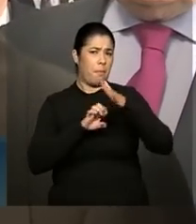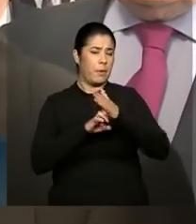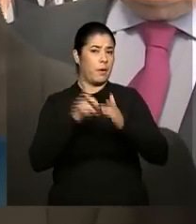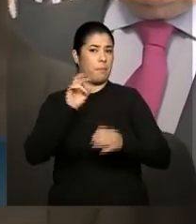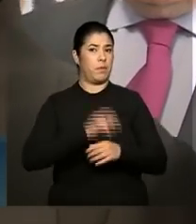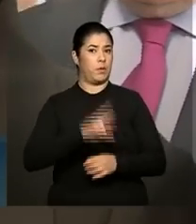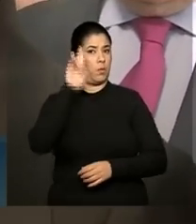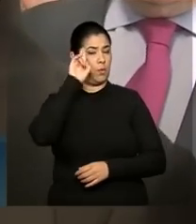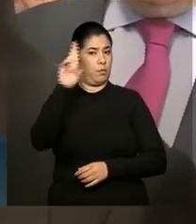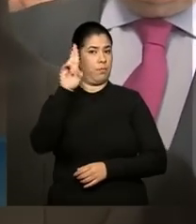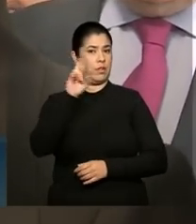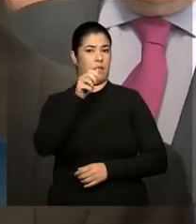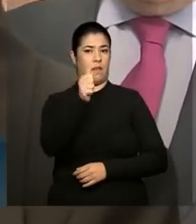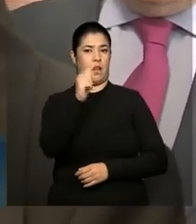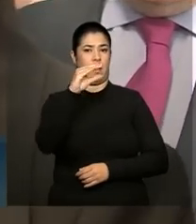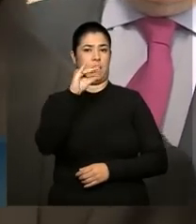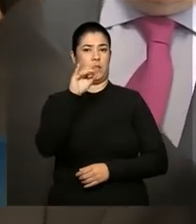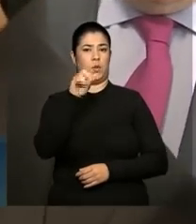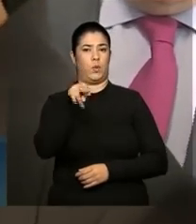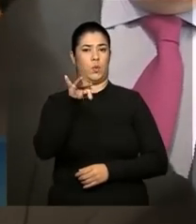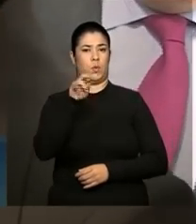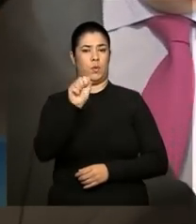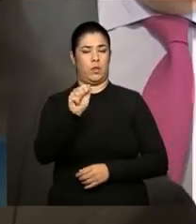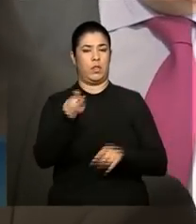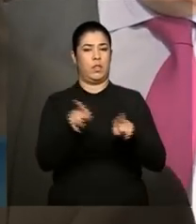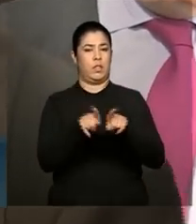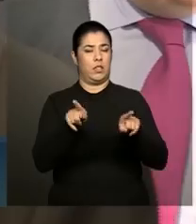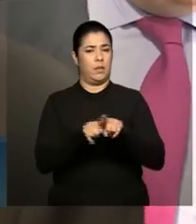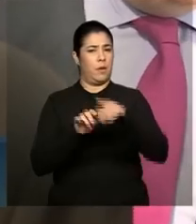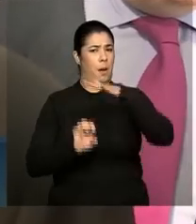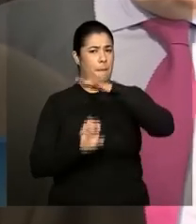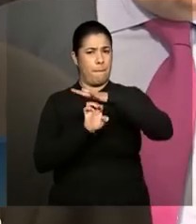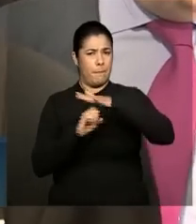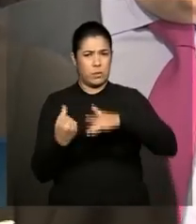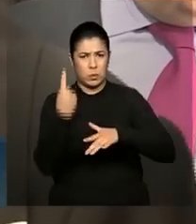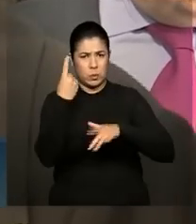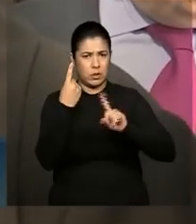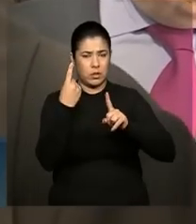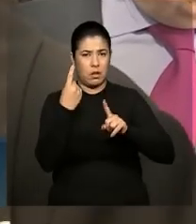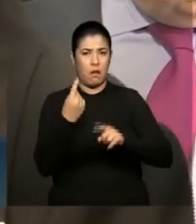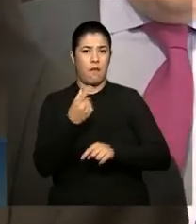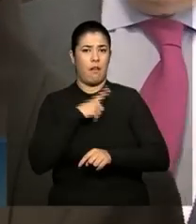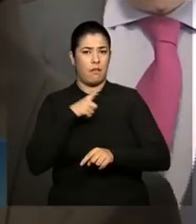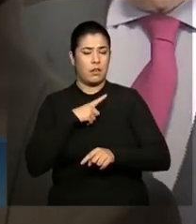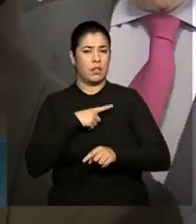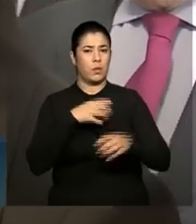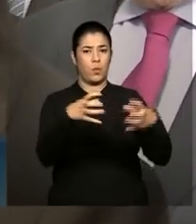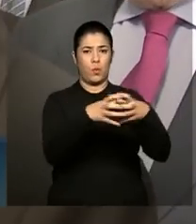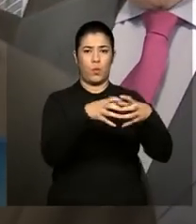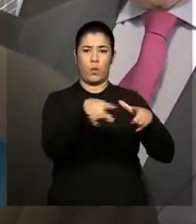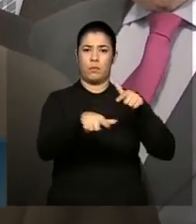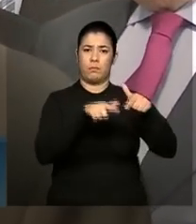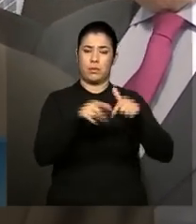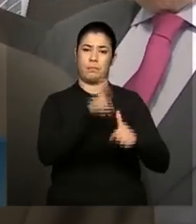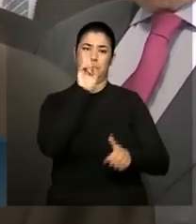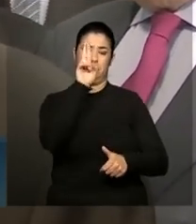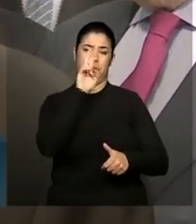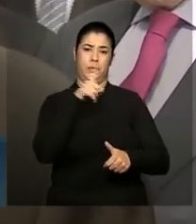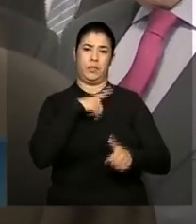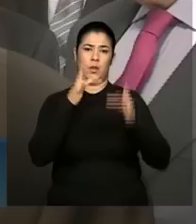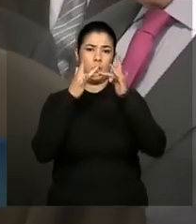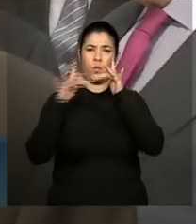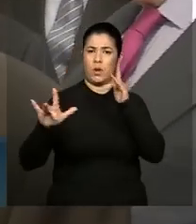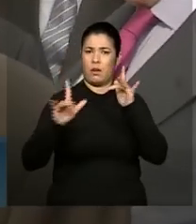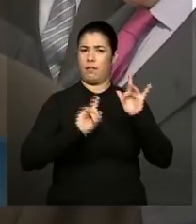ou os acionistas das empresas serão investigados, porque a empresa não é um ente, né, que esteja desvinculado dos